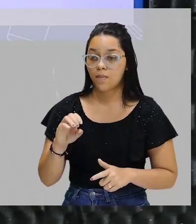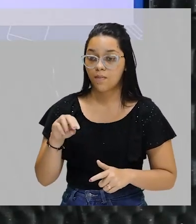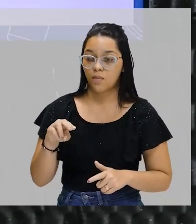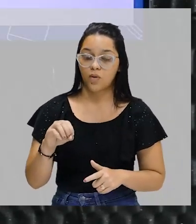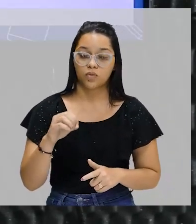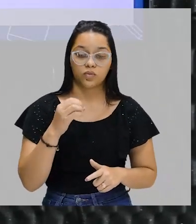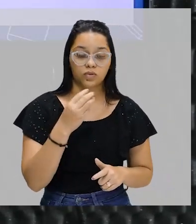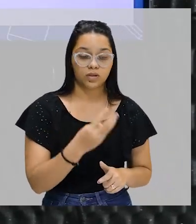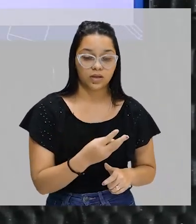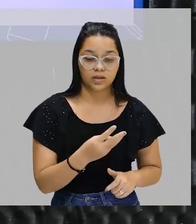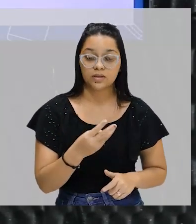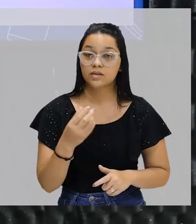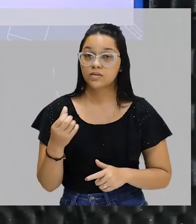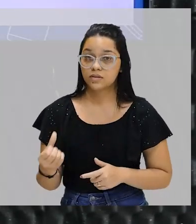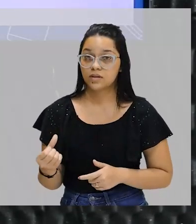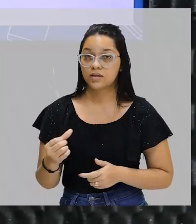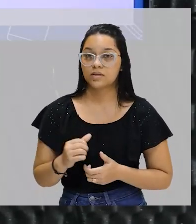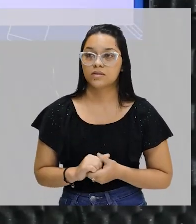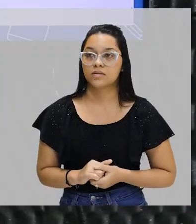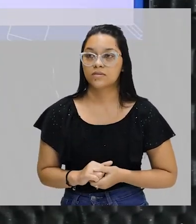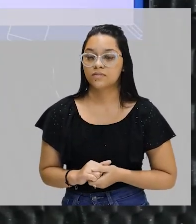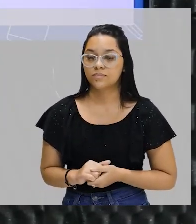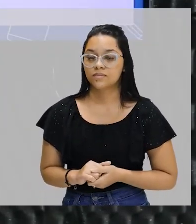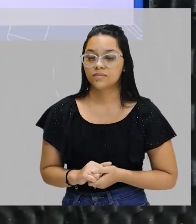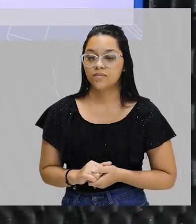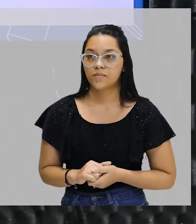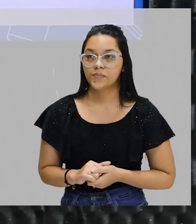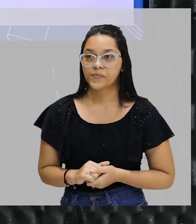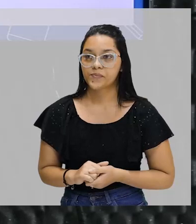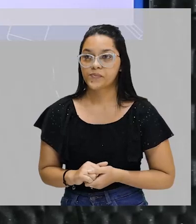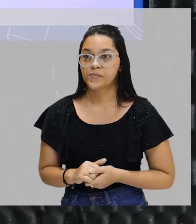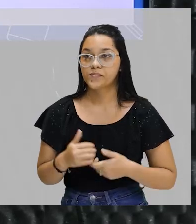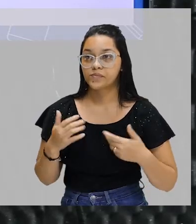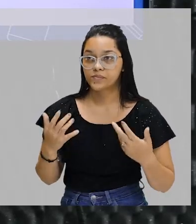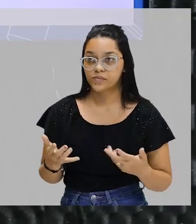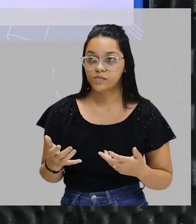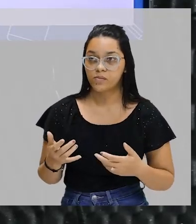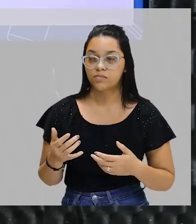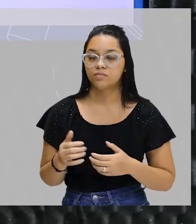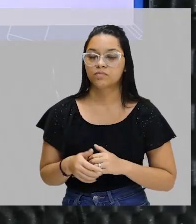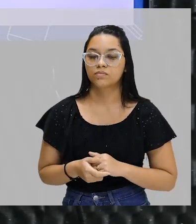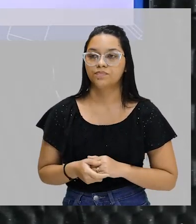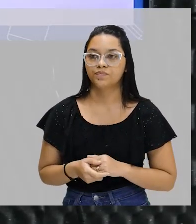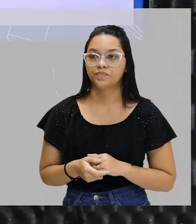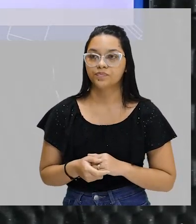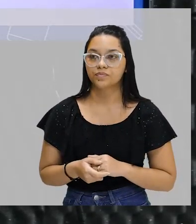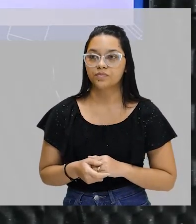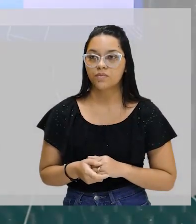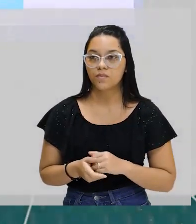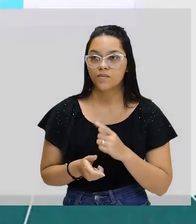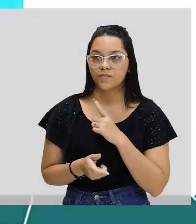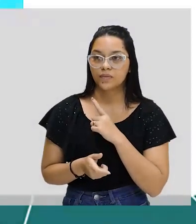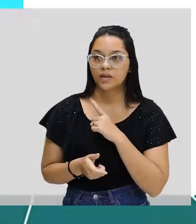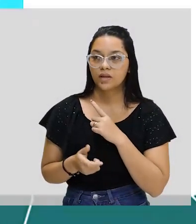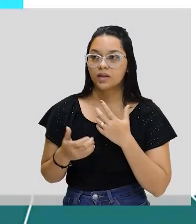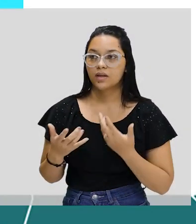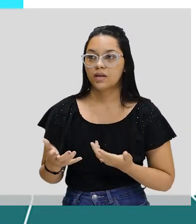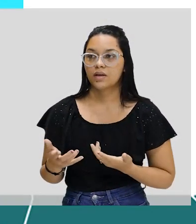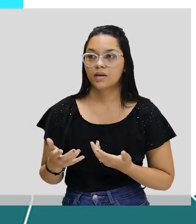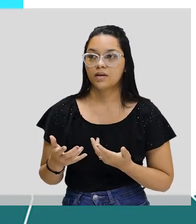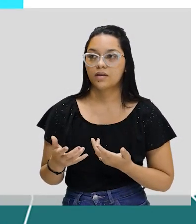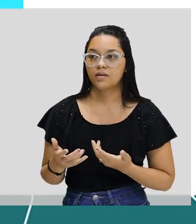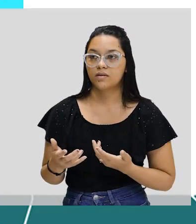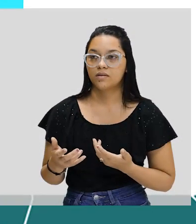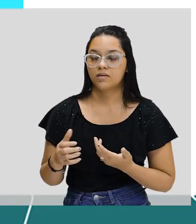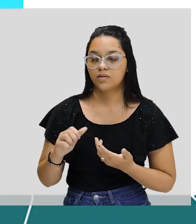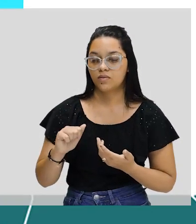3 e carbono 6. Beleza? Por fim, ok? Nós vamos ter aqui